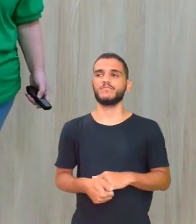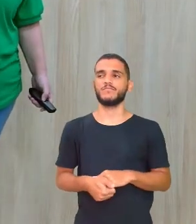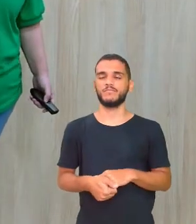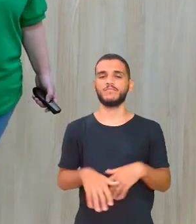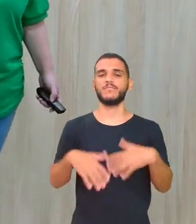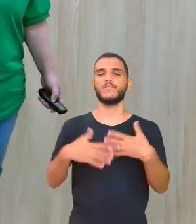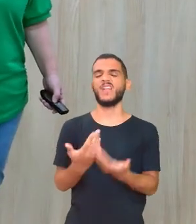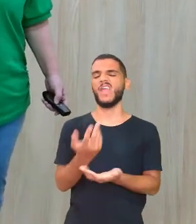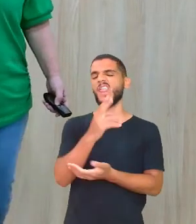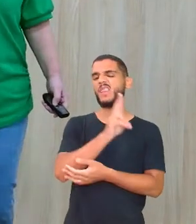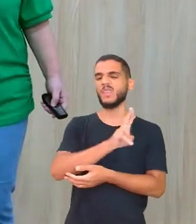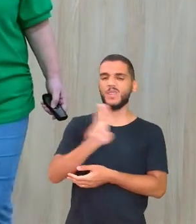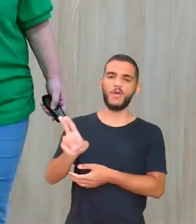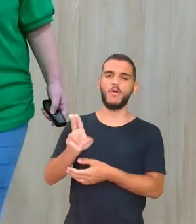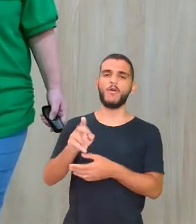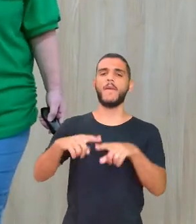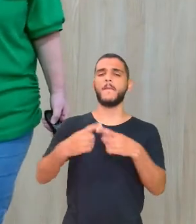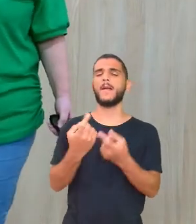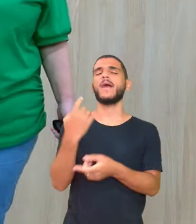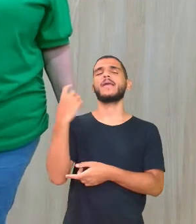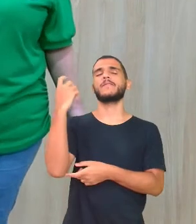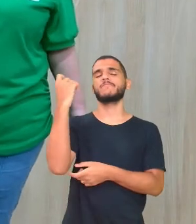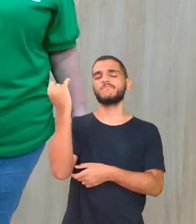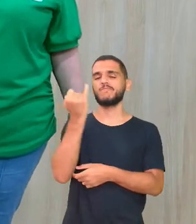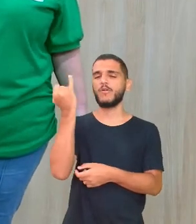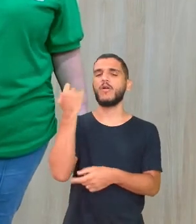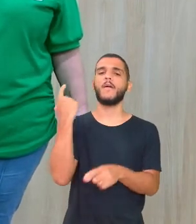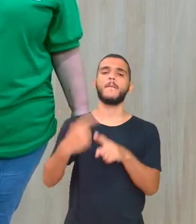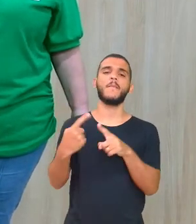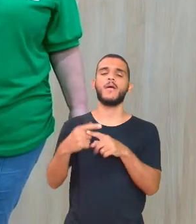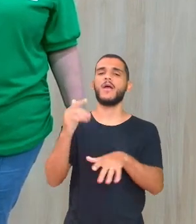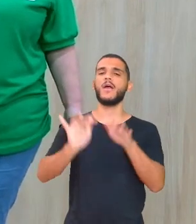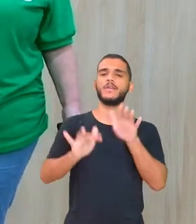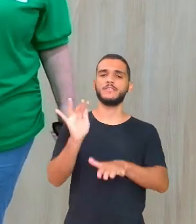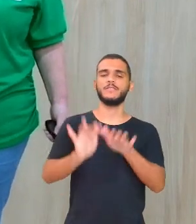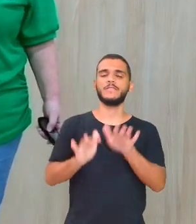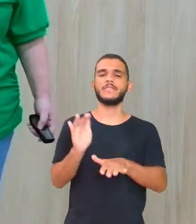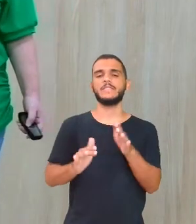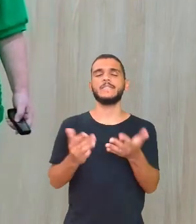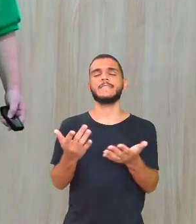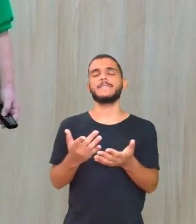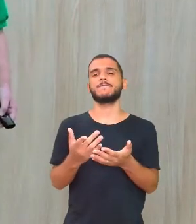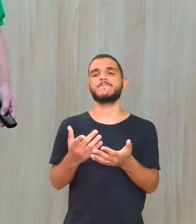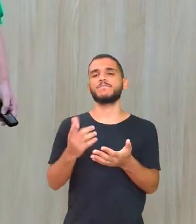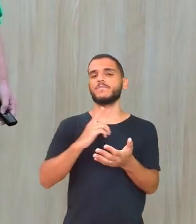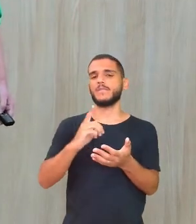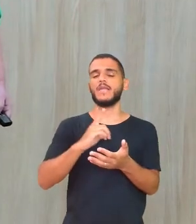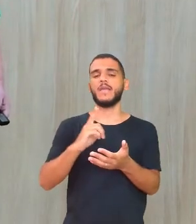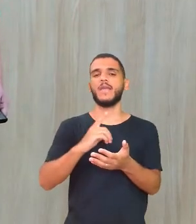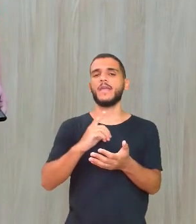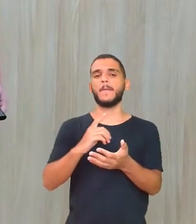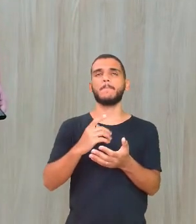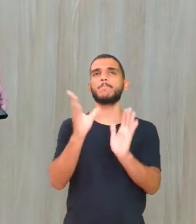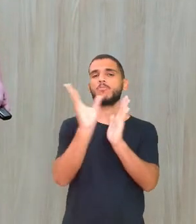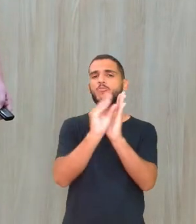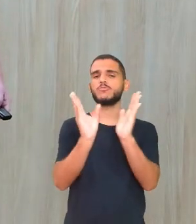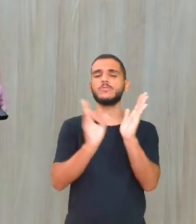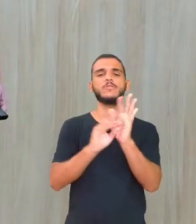é nomenclatura, mas isso é importante porque, às vezes, quando vocês estão em determinados